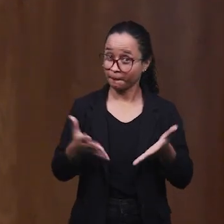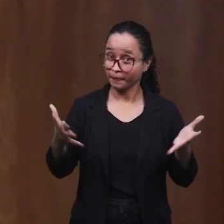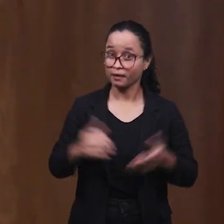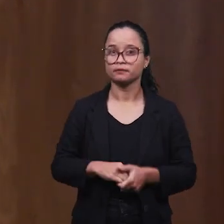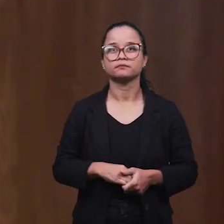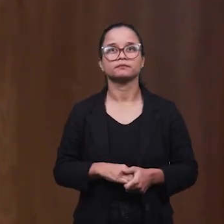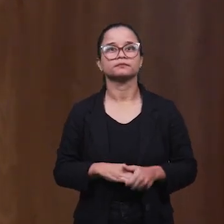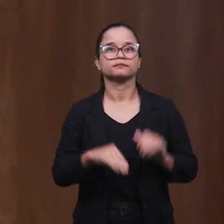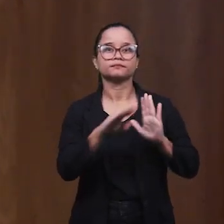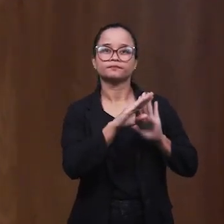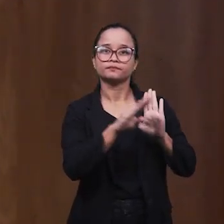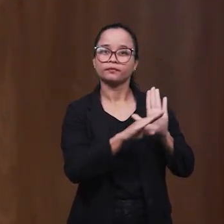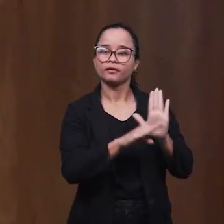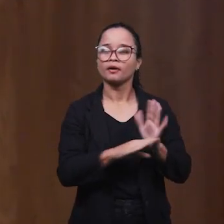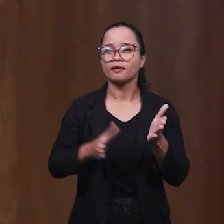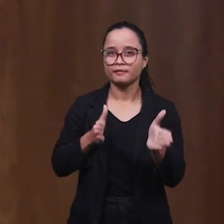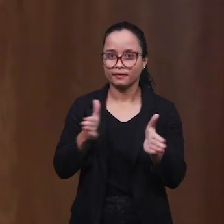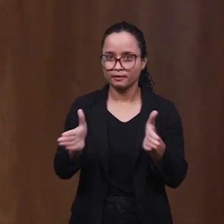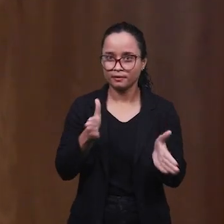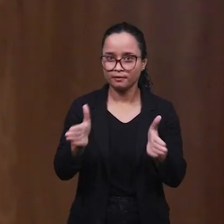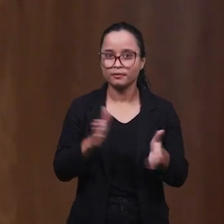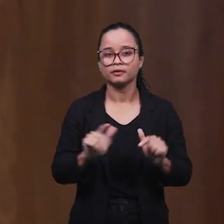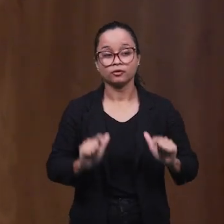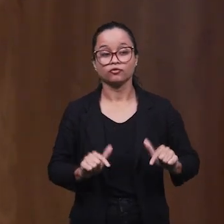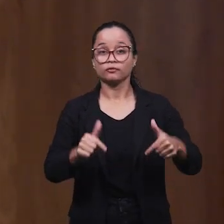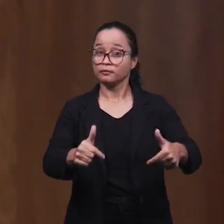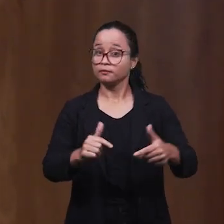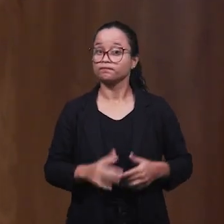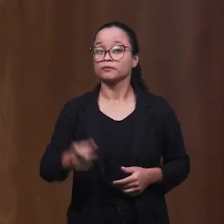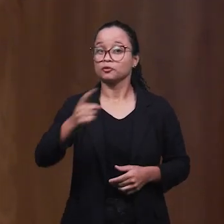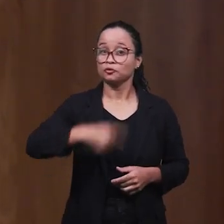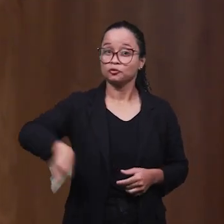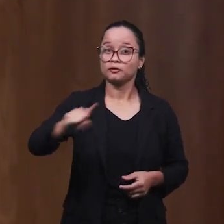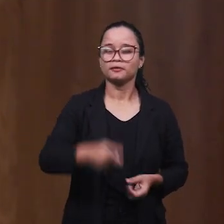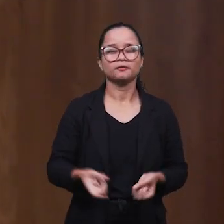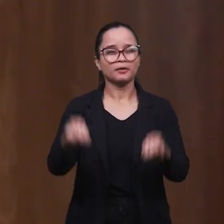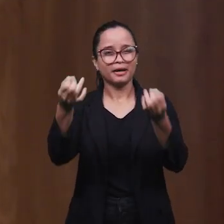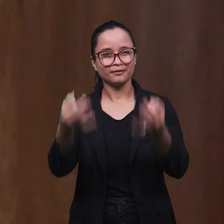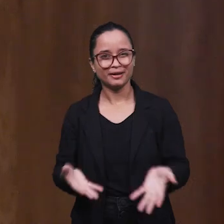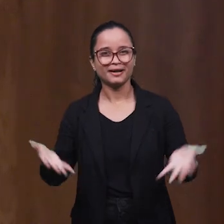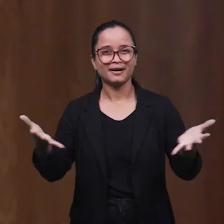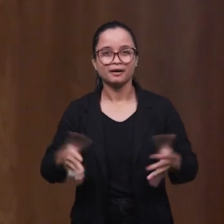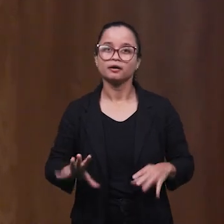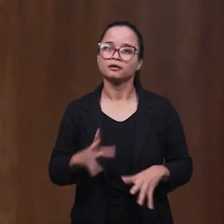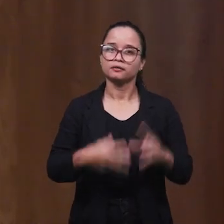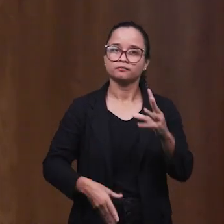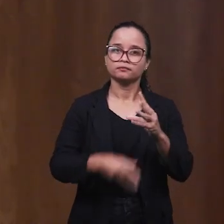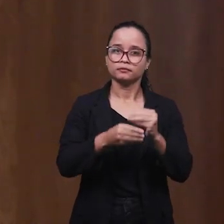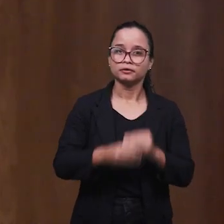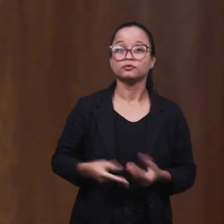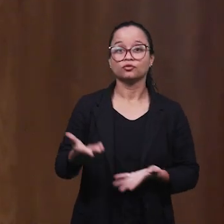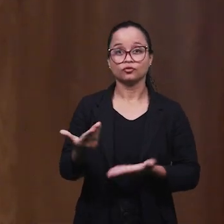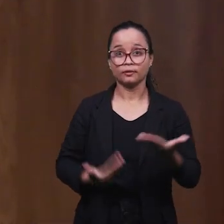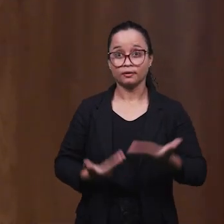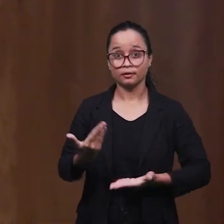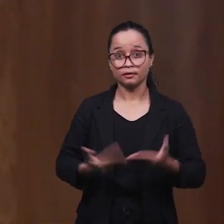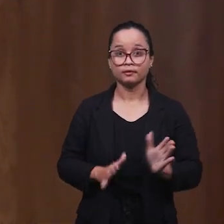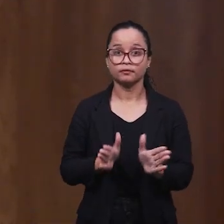no programa de Acessibilidade em Ação, vamos falar sobre as contribuições dos irmãos